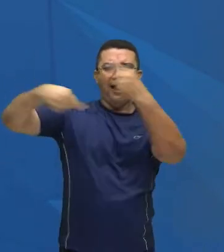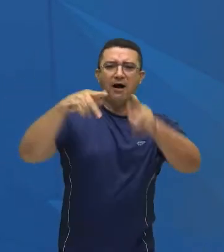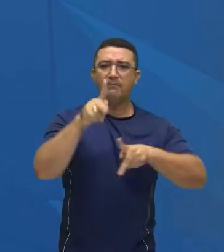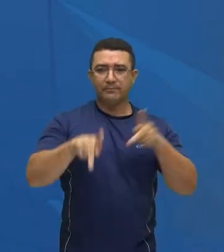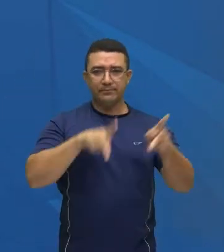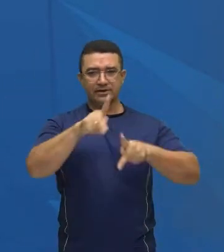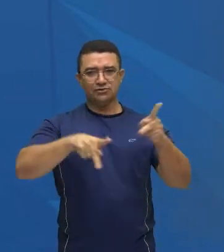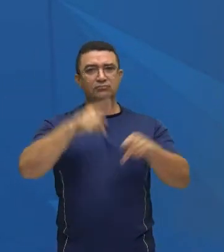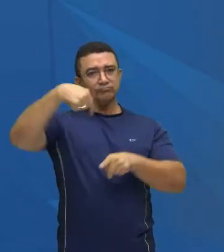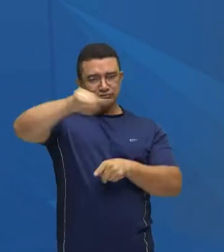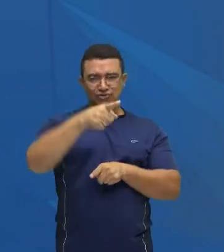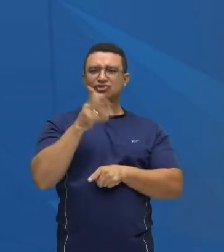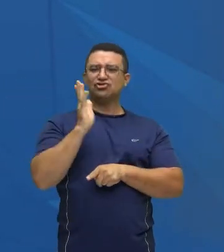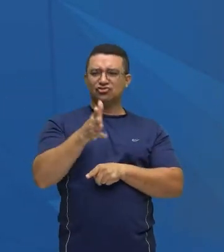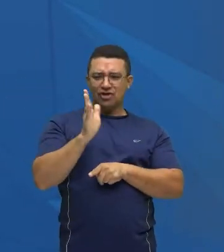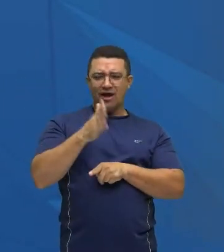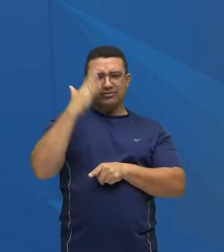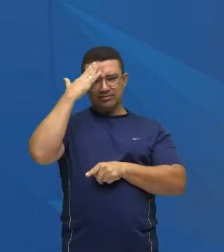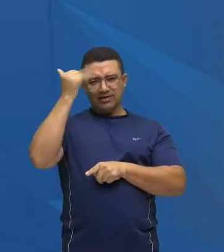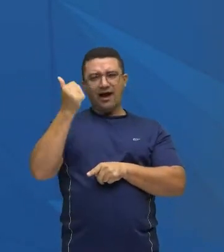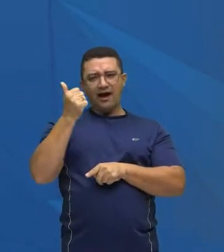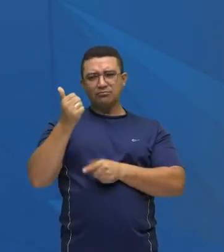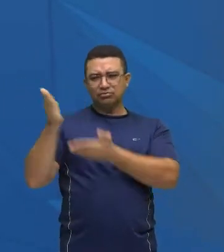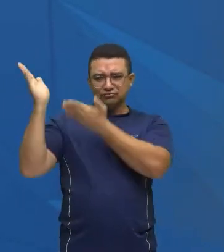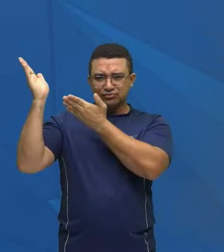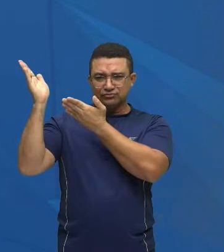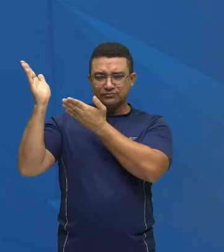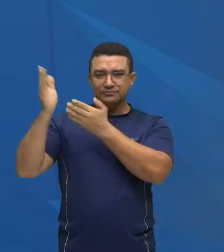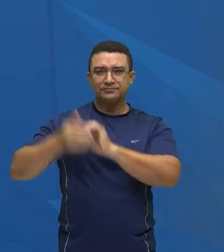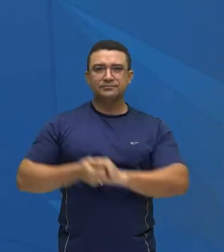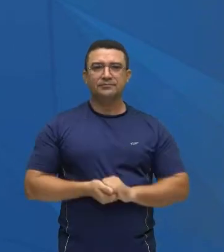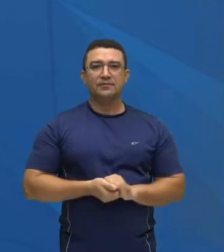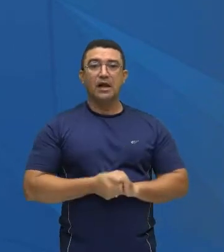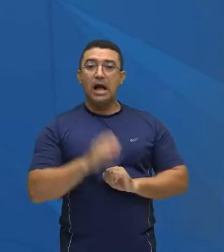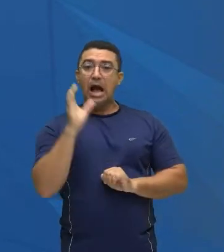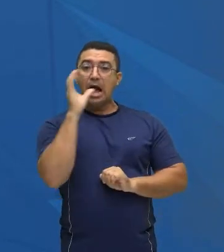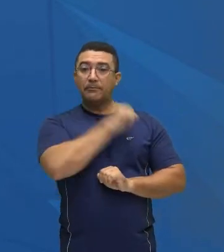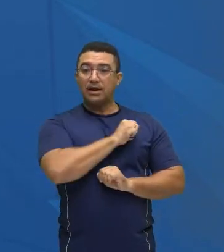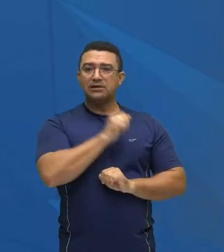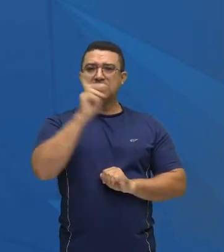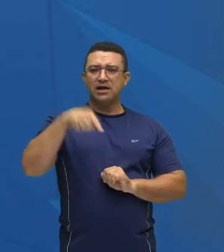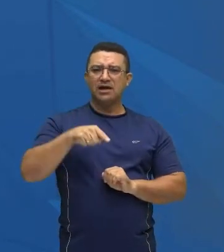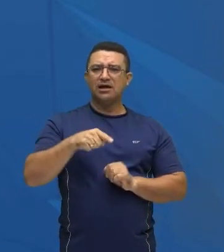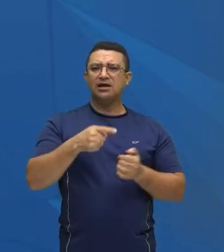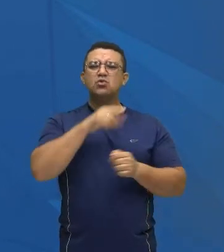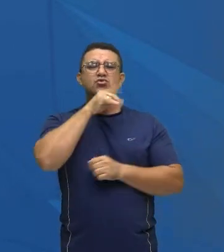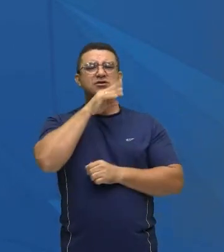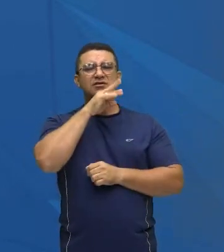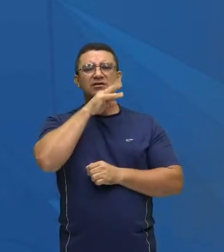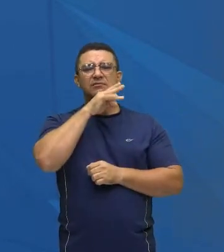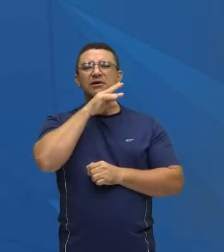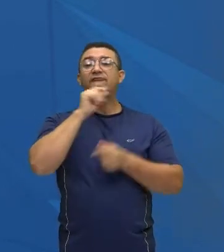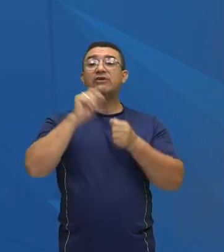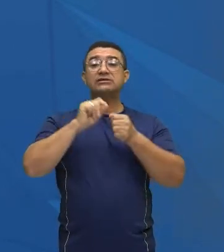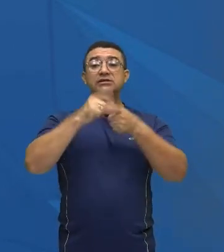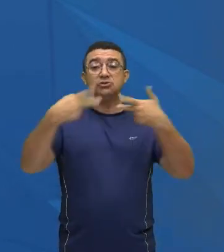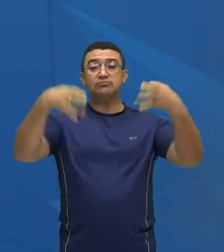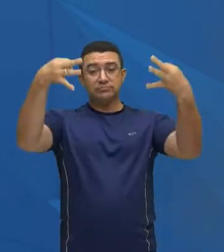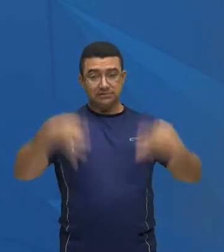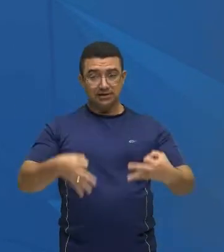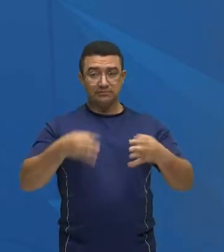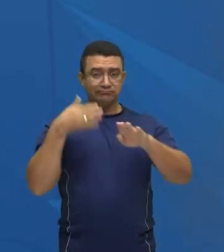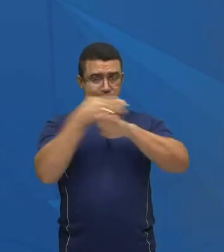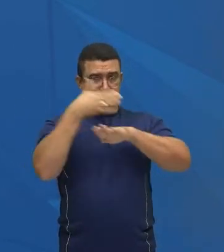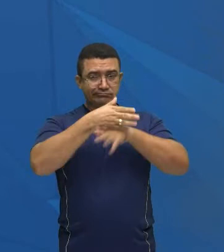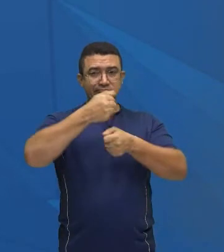já ouviu falar, não é? Então temos aí a pressa é inimiga da perfeição, participem, comentem.